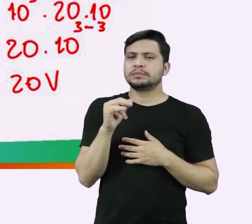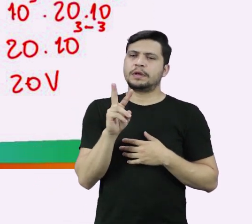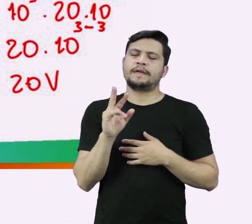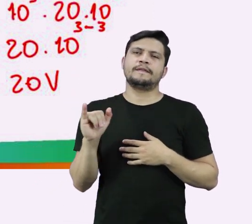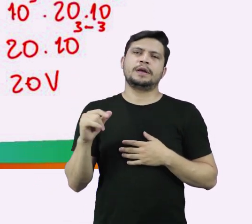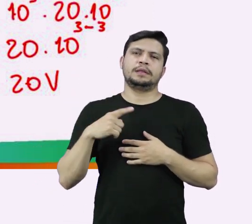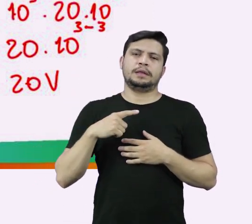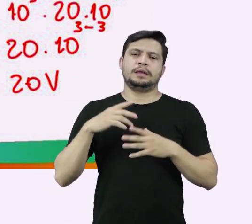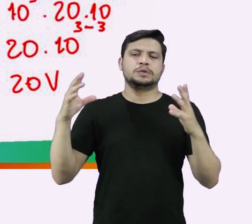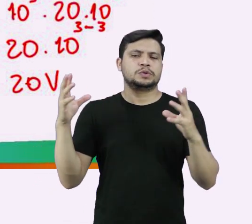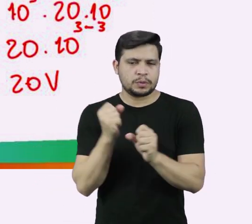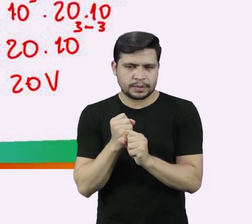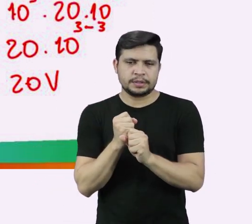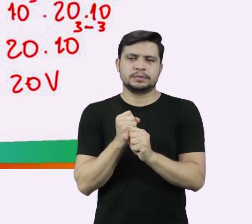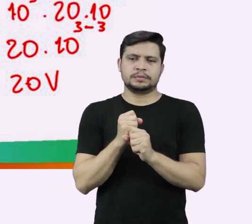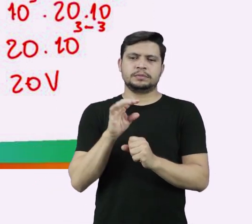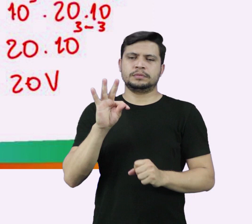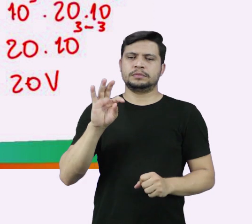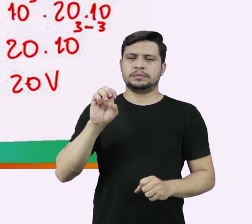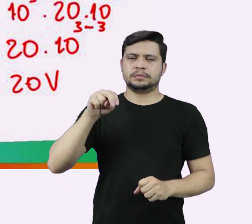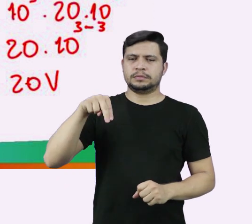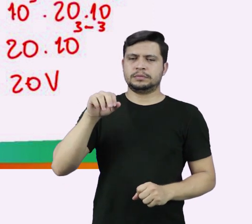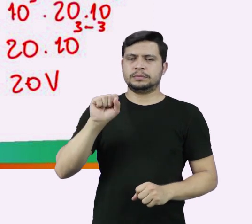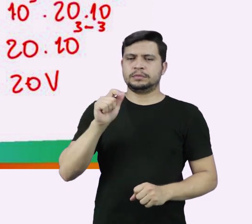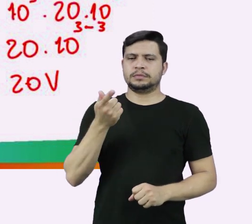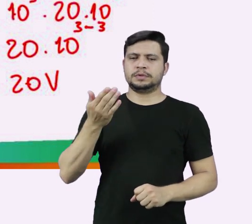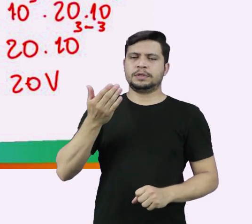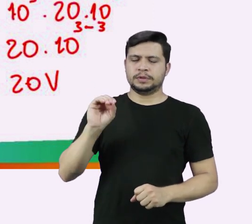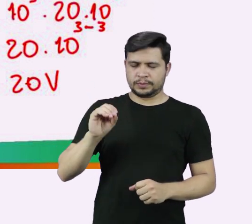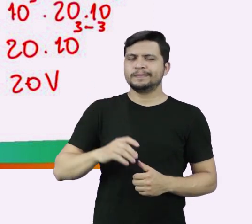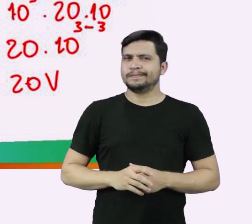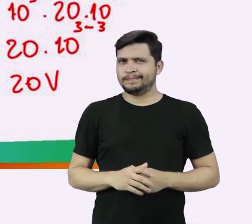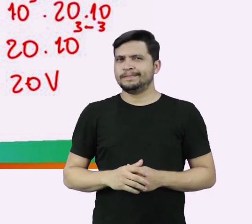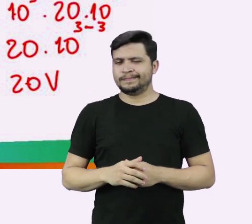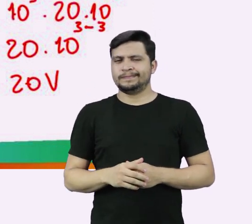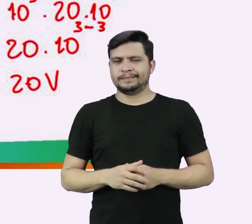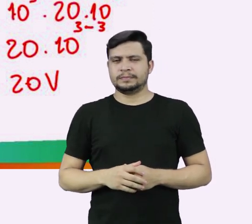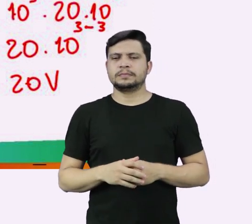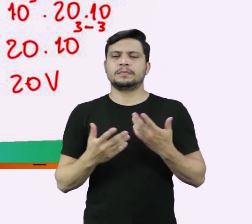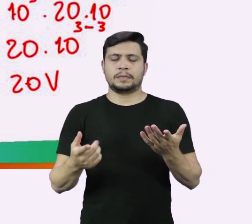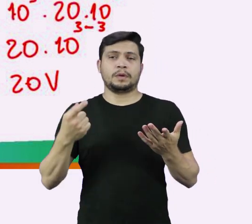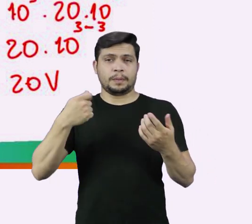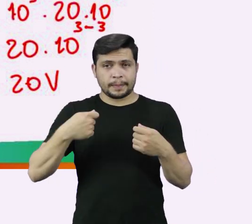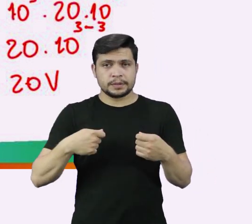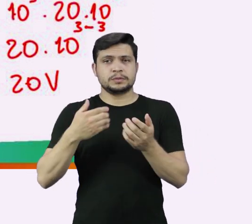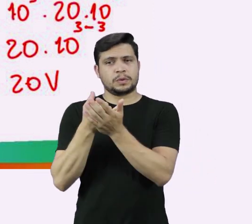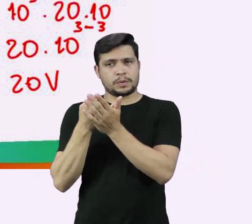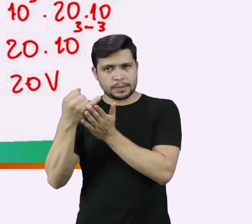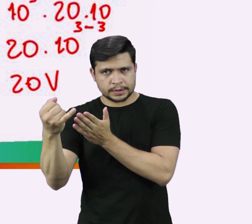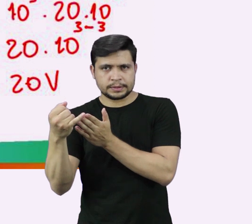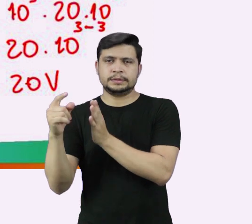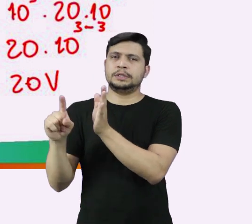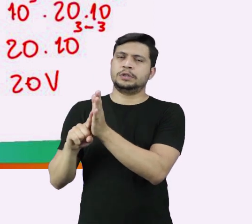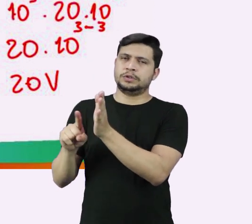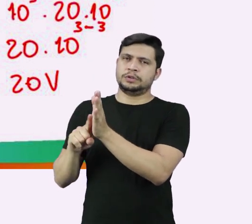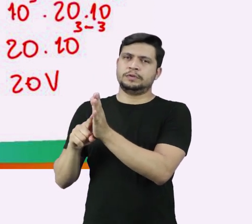essas tensões. Quais seriam as opções aqui no caso? Eu teria que partir do polo negativo para o polo positivo, né? Isso acontece quando